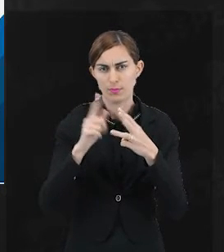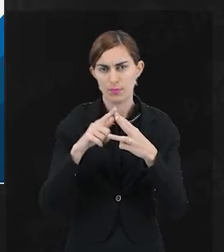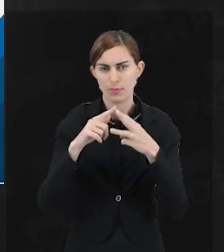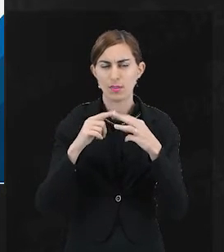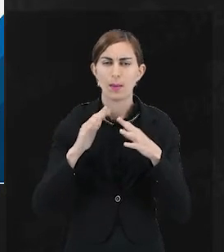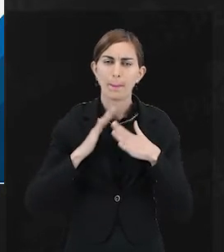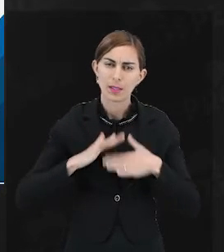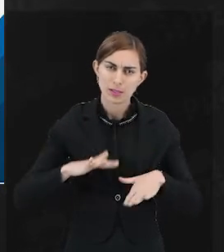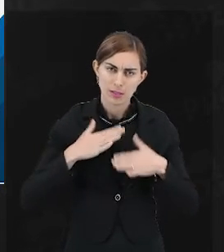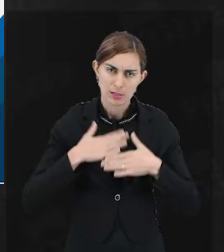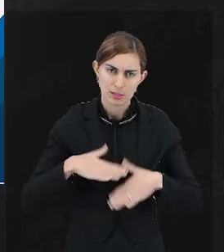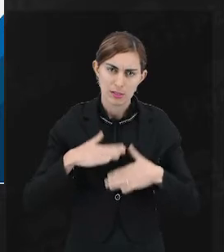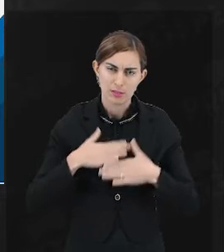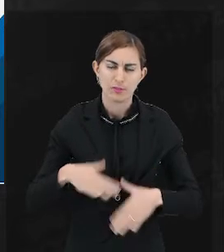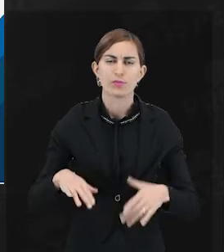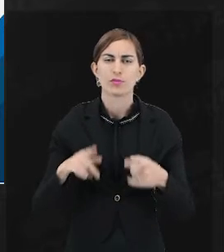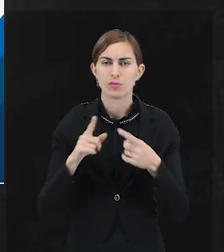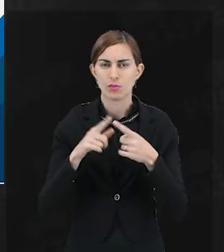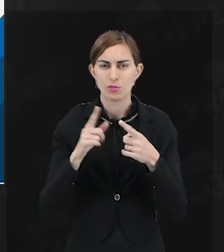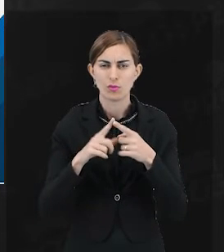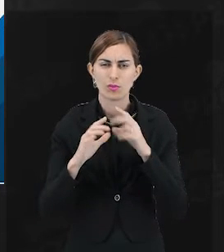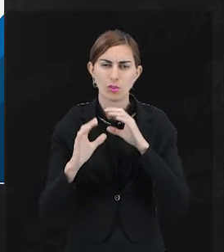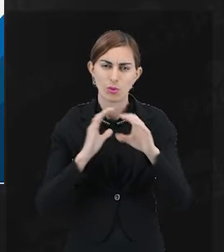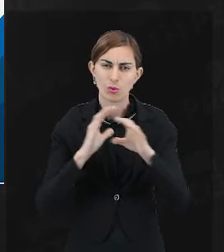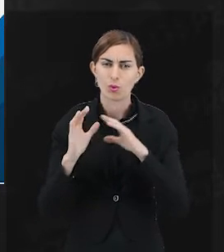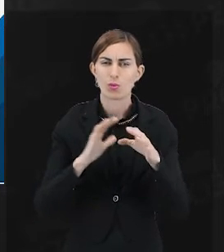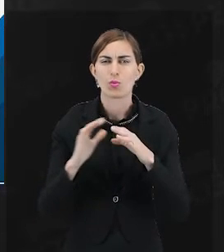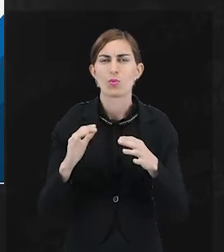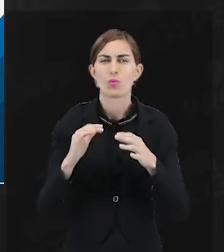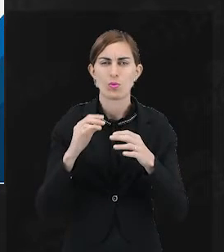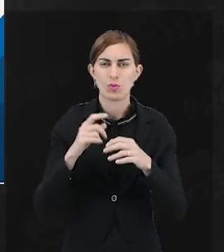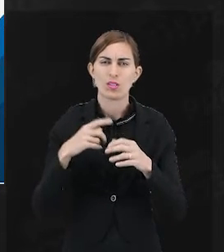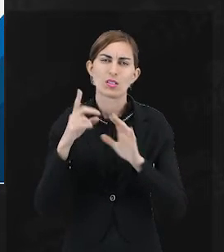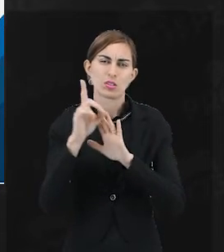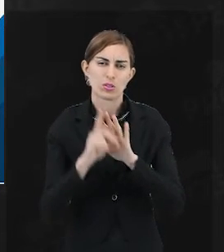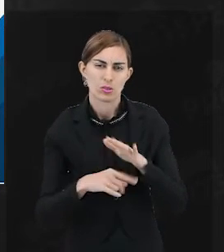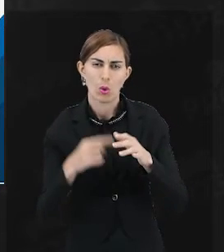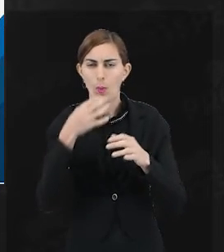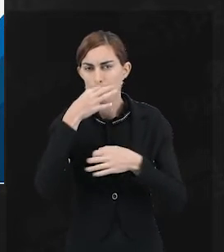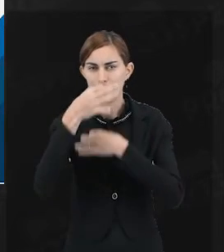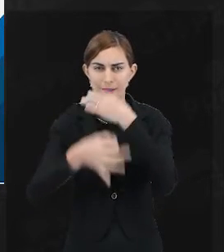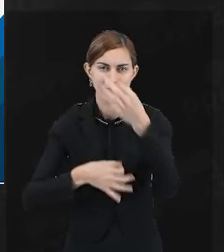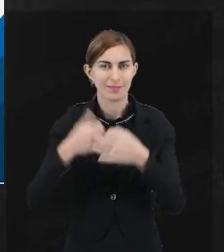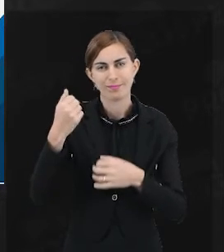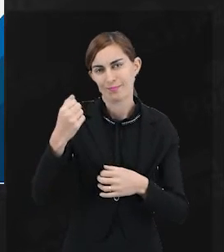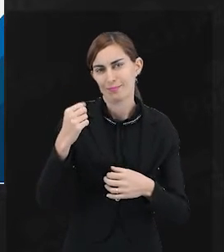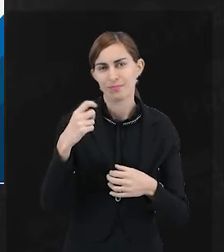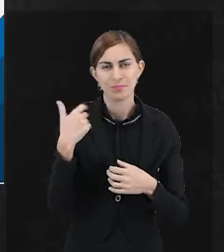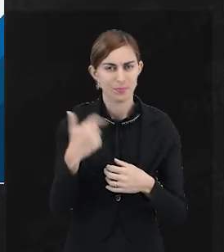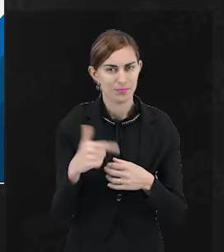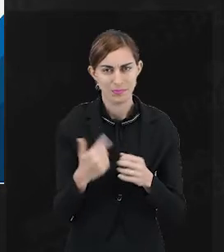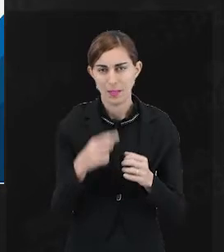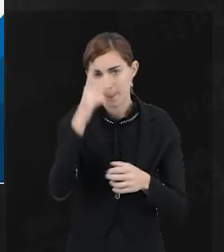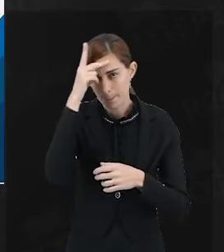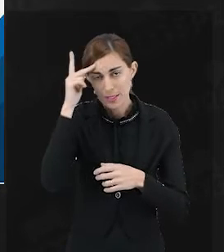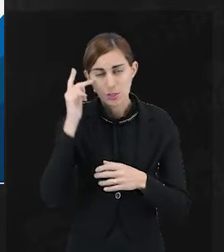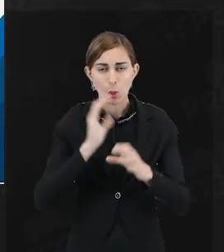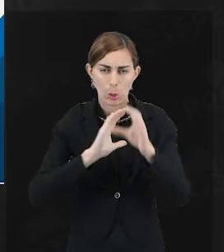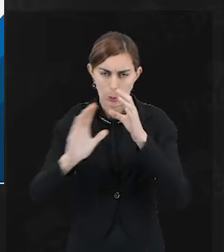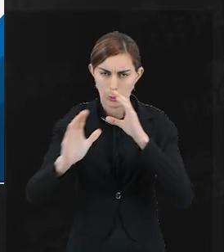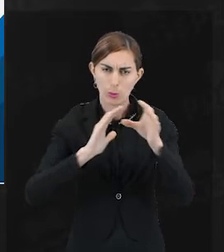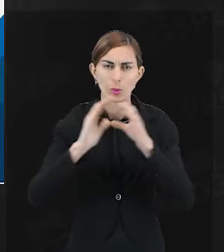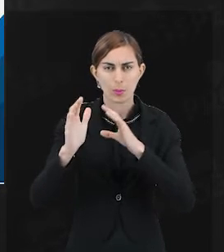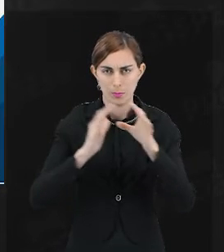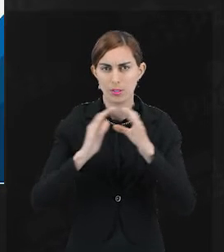comunicação passivo, né? É aquele estilo onde não há o estabelecimento de direitos e opiniões próprias, né? A pessoa que se comunica a